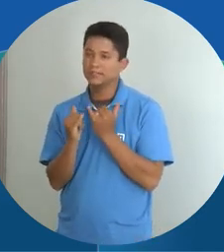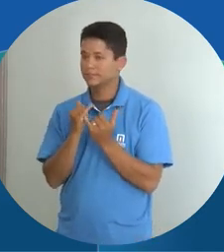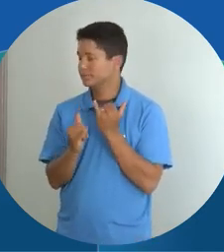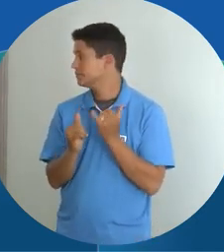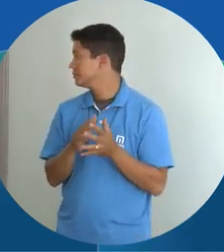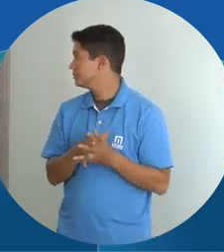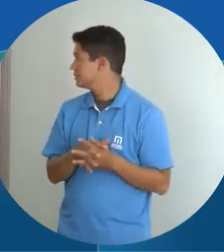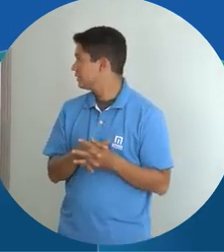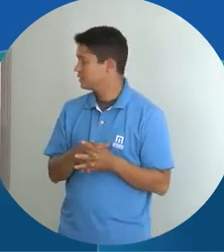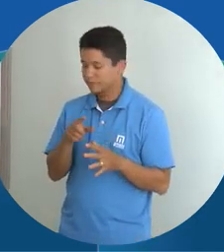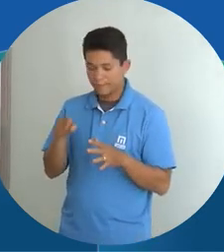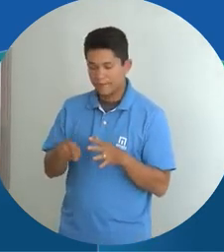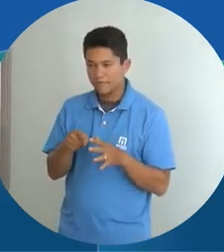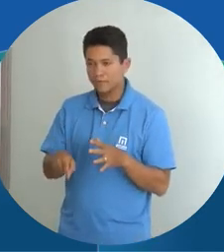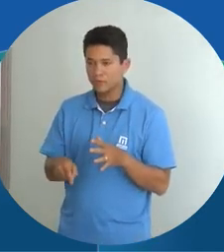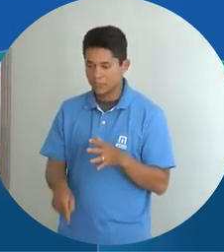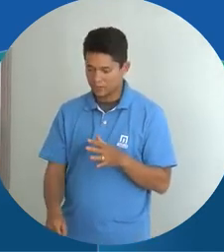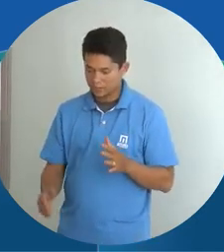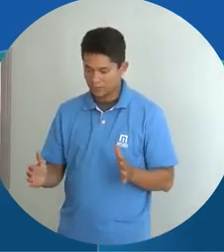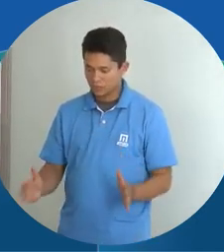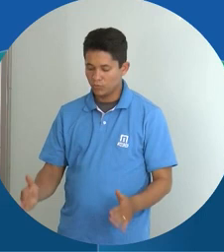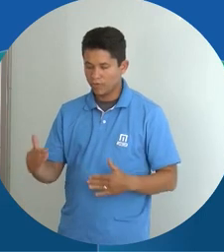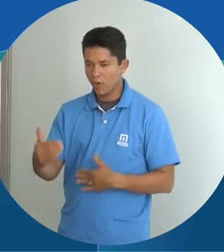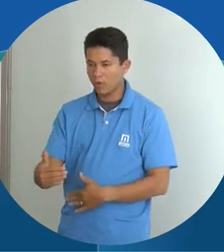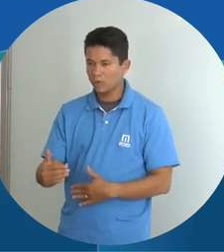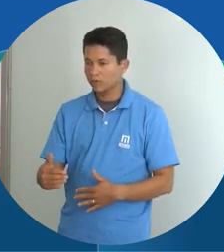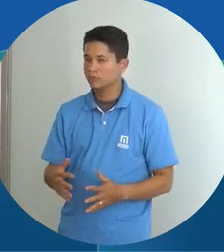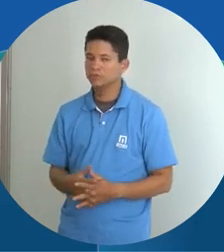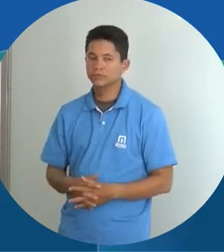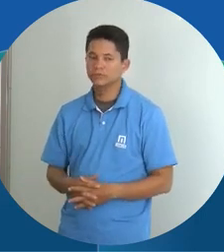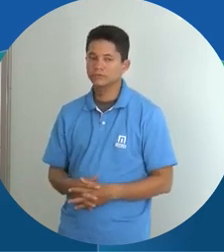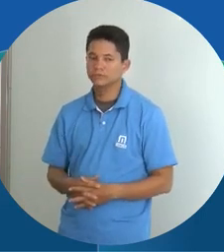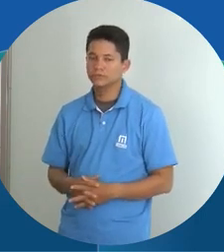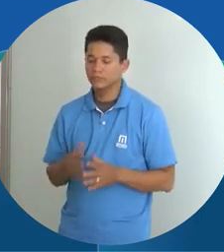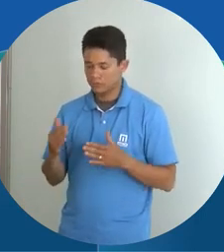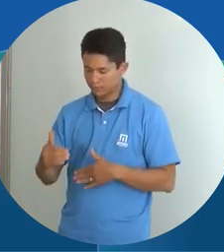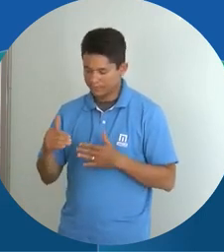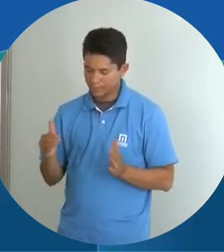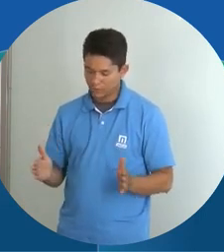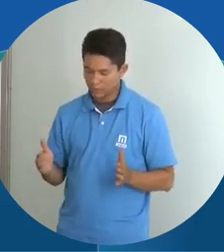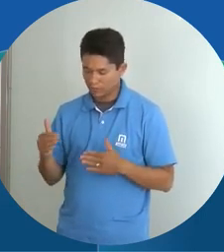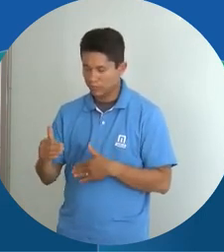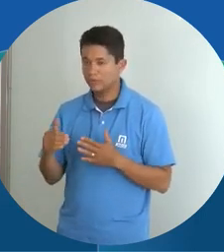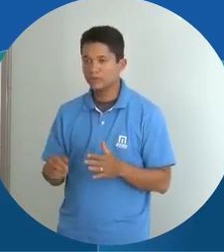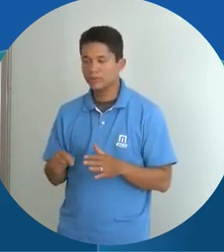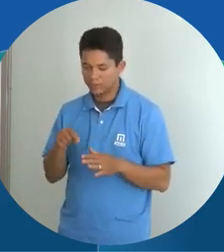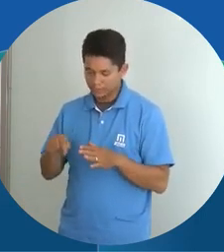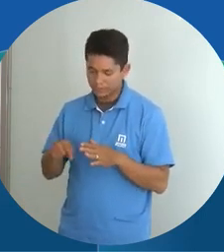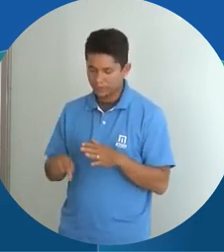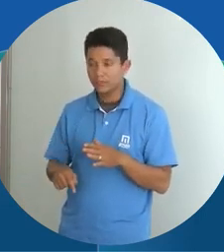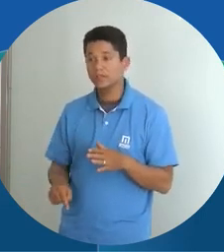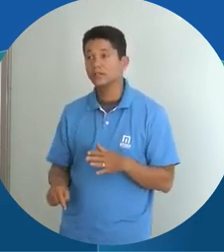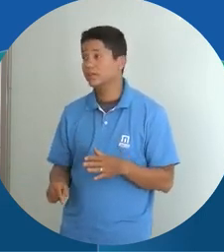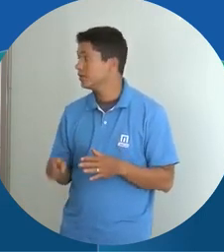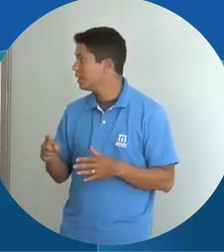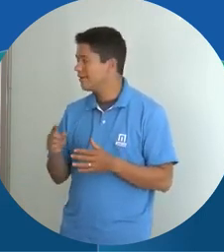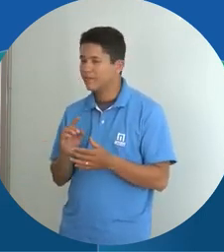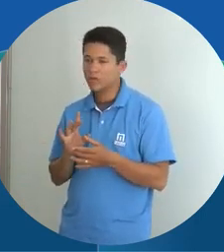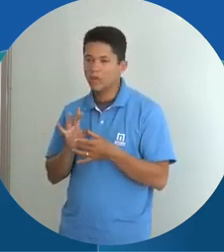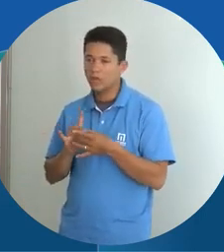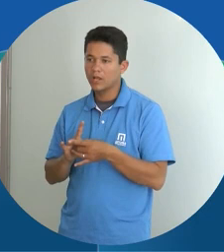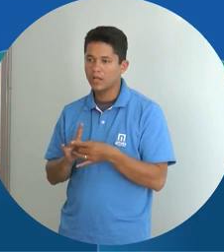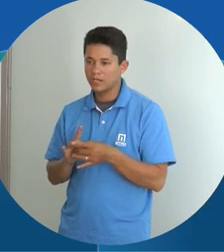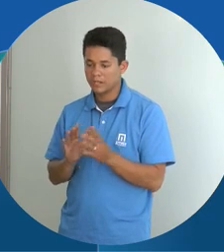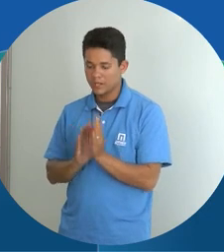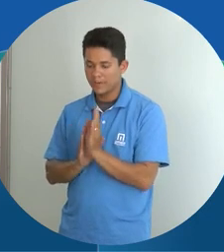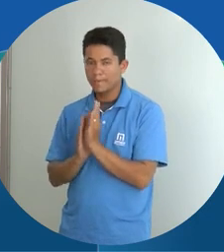bloco e vai ser colocada a bainha metálica, aquela bainha corrugada, que é a